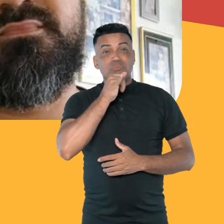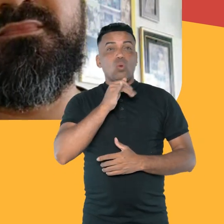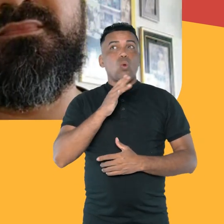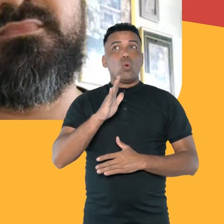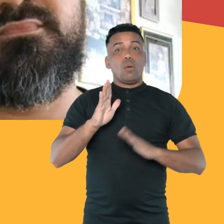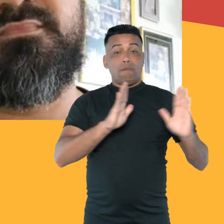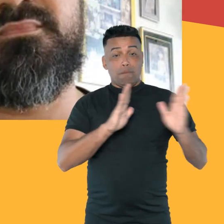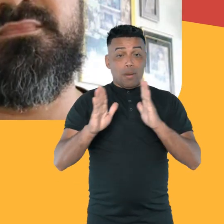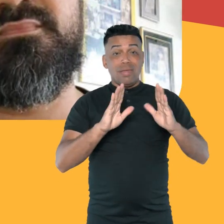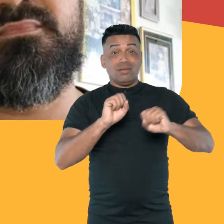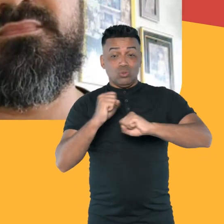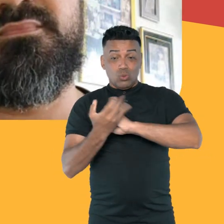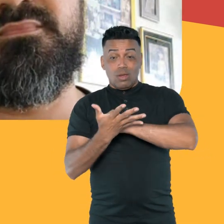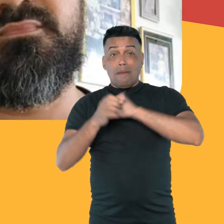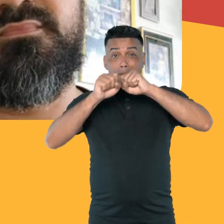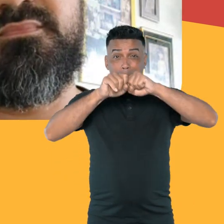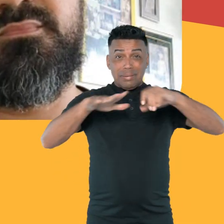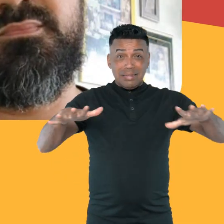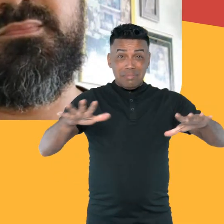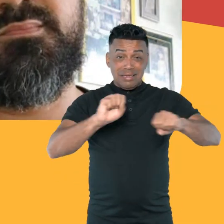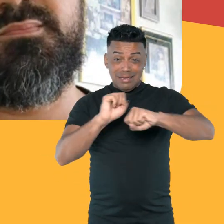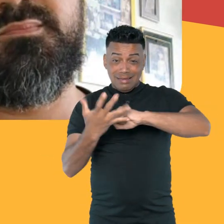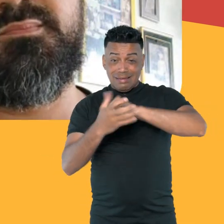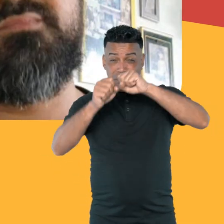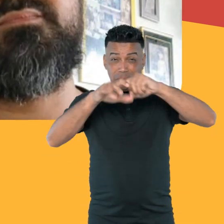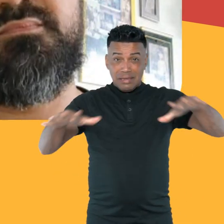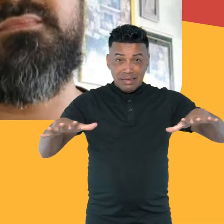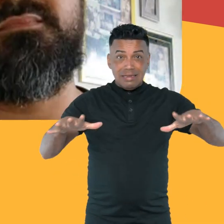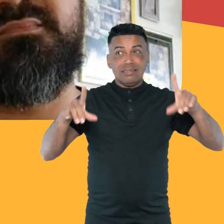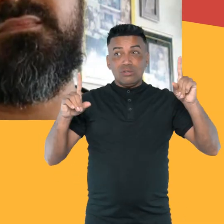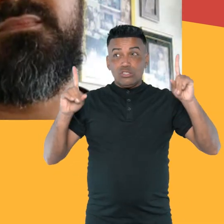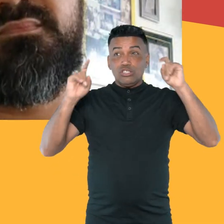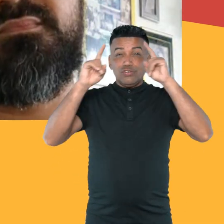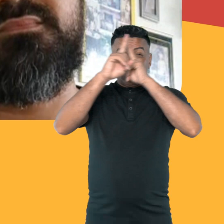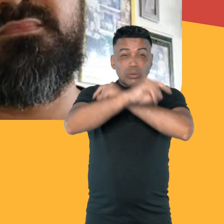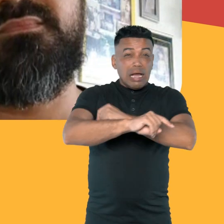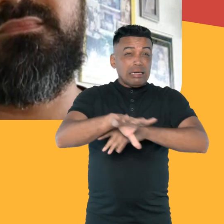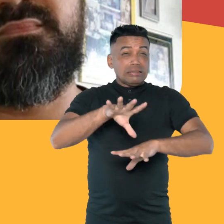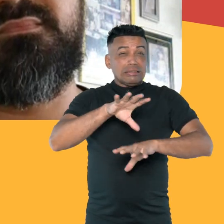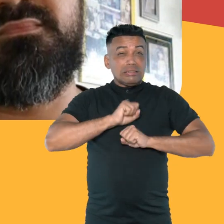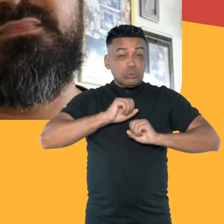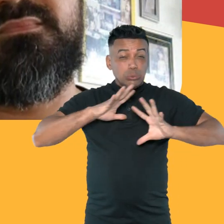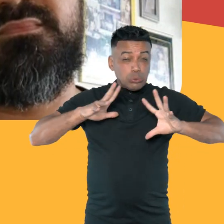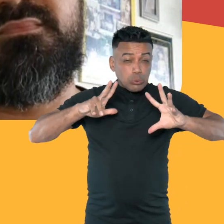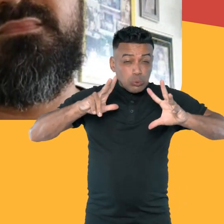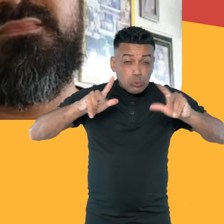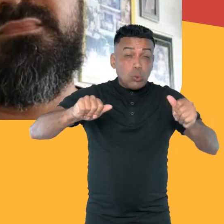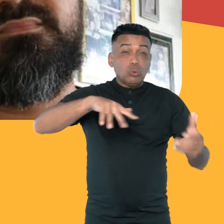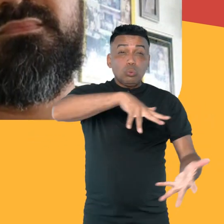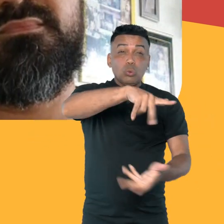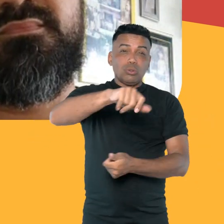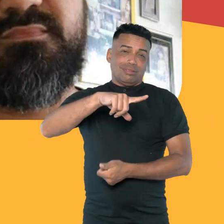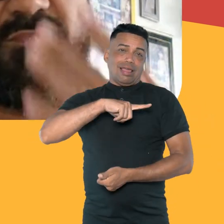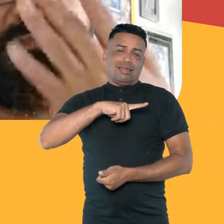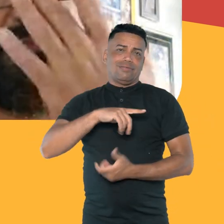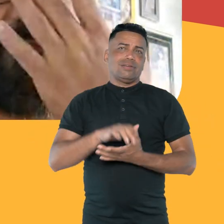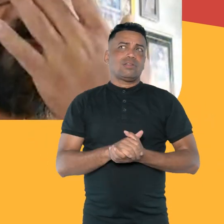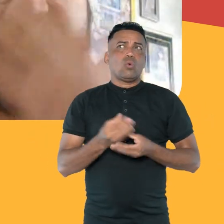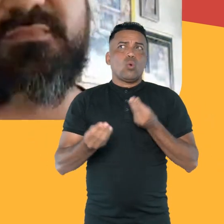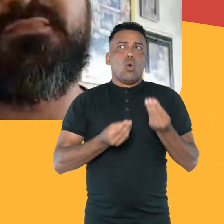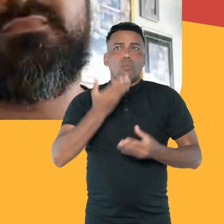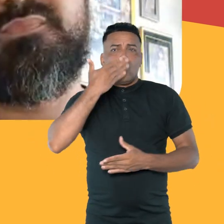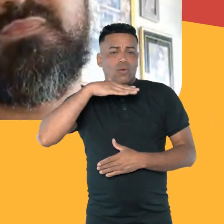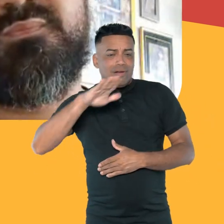pandemia com as mesmas dificuldades que muita gente no mundo. Como é que isso está em você? A criança